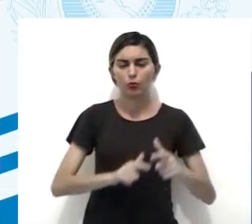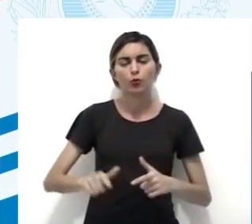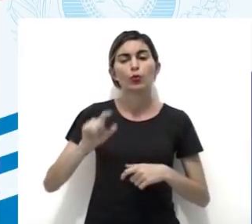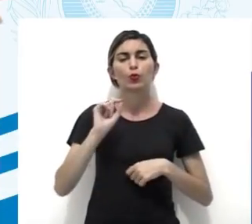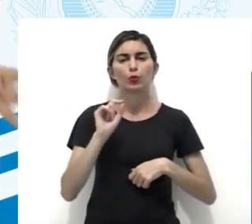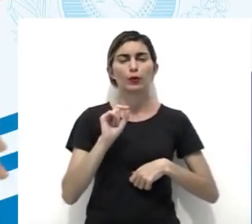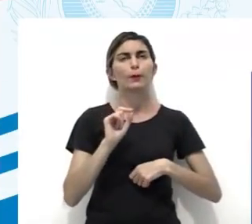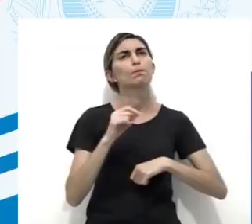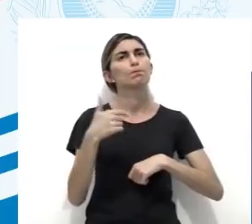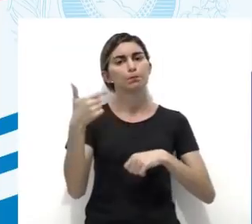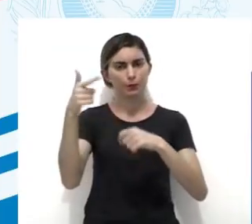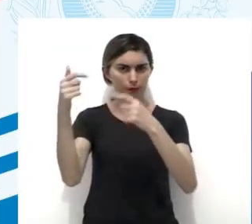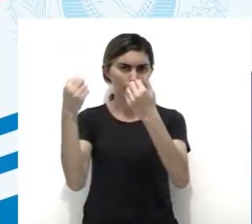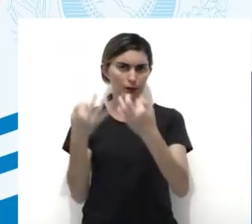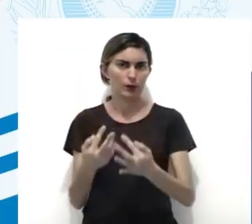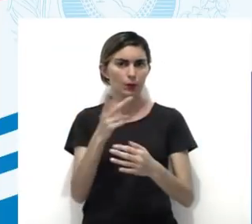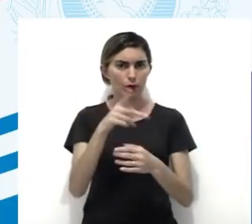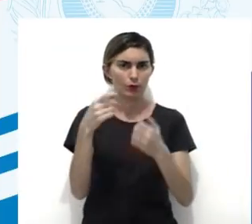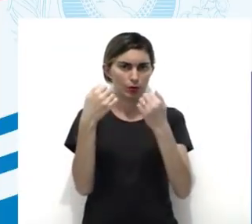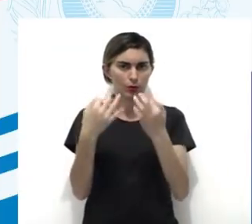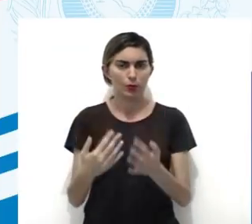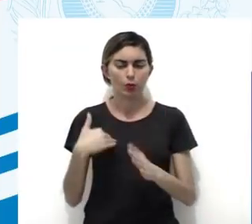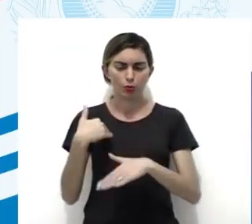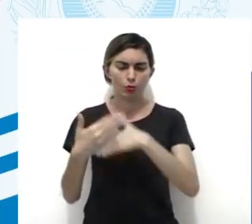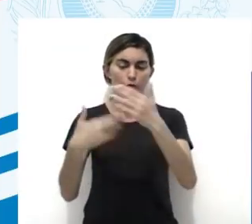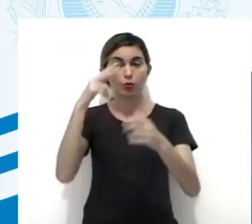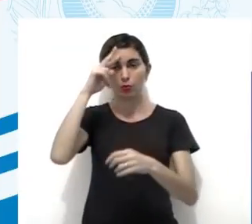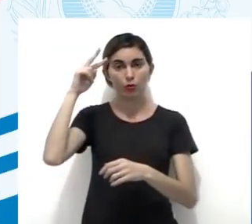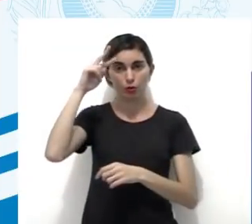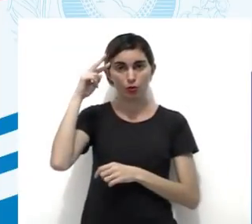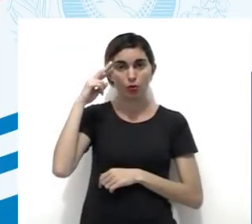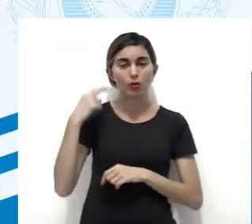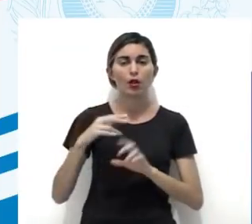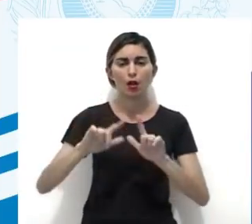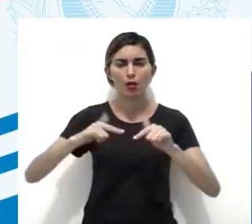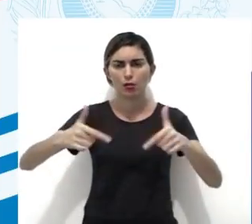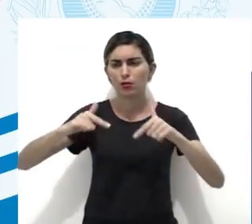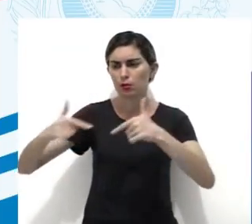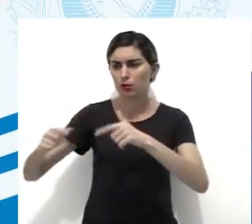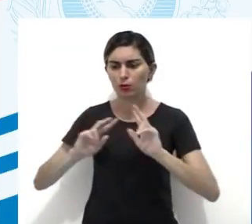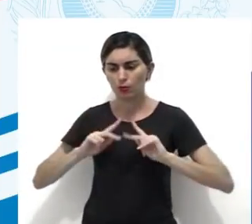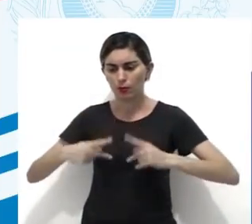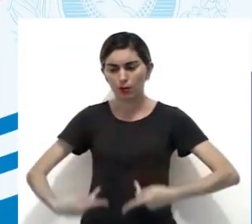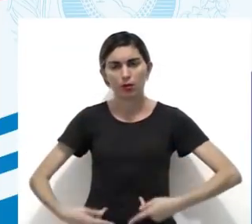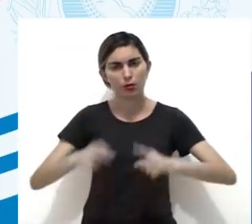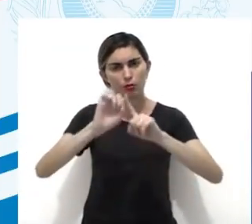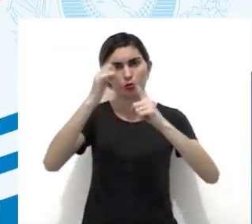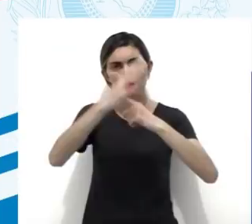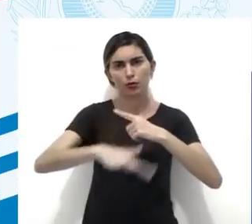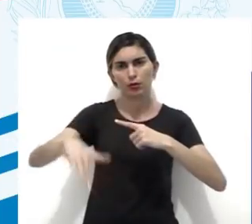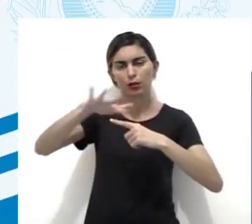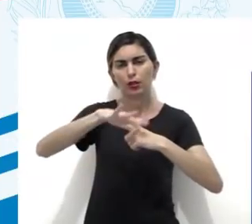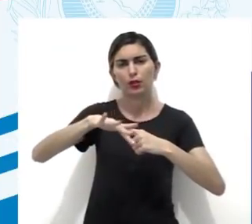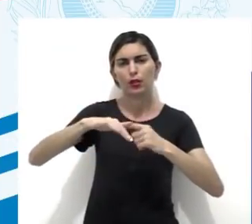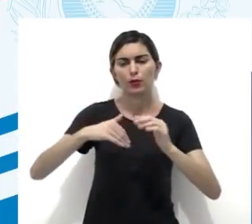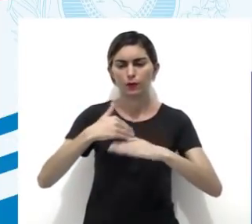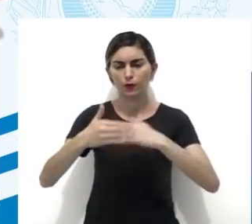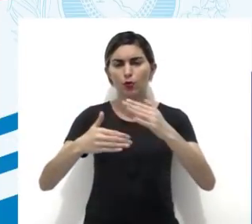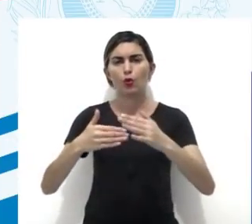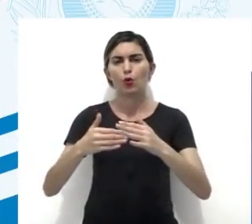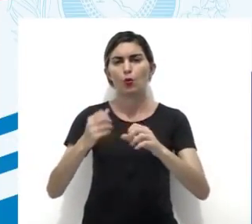né? Segundo o professor Milton Santos, ao longo da história, as ações humanas e as sociedades vão imprimindo